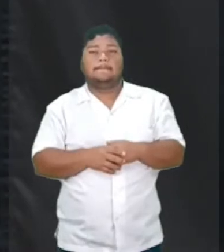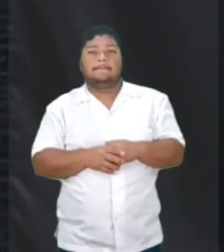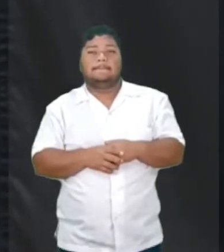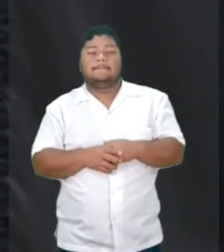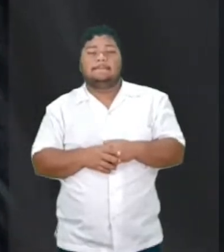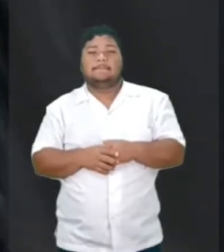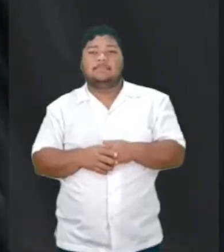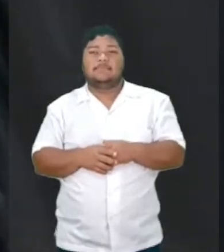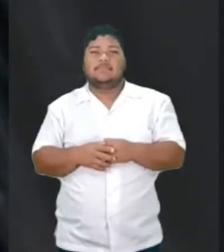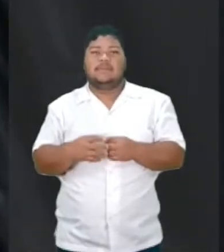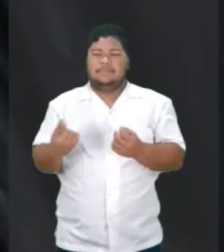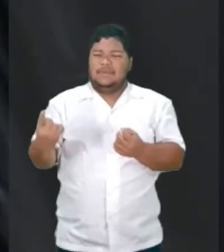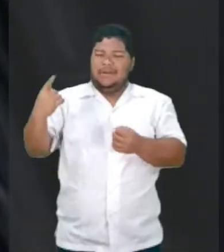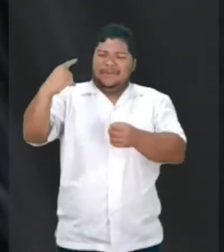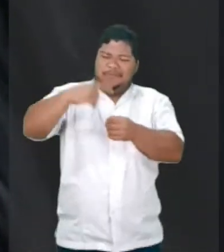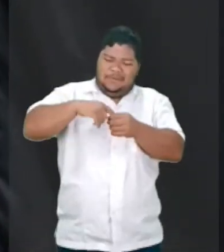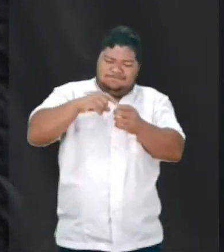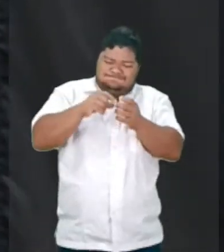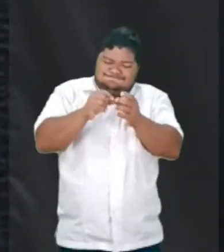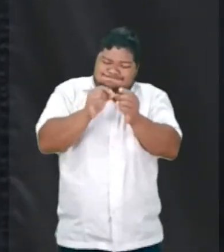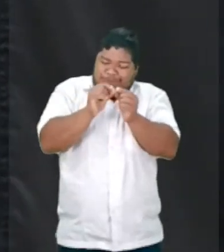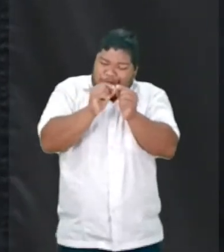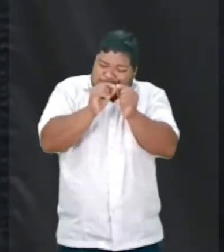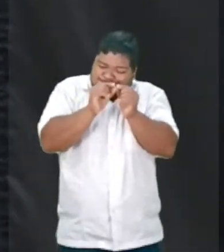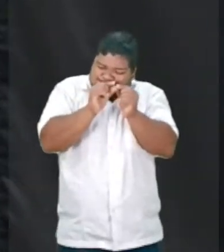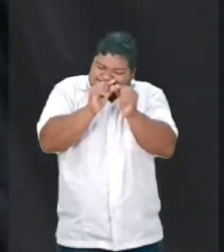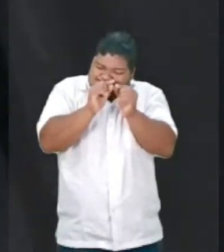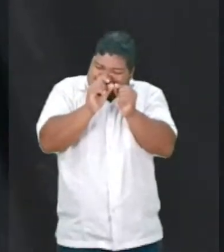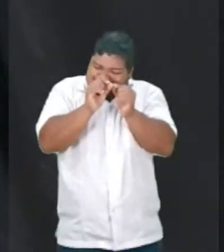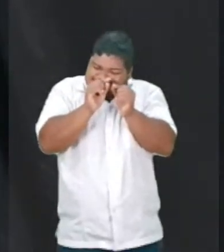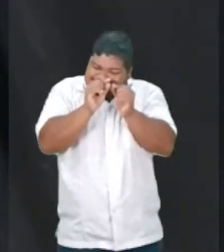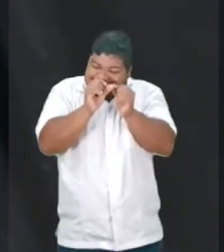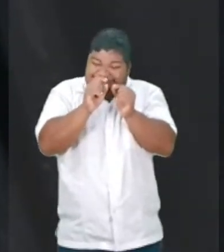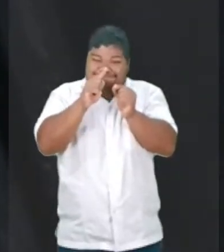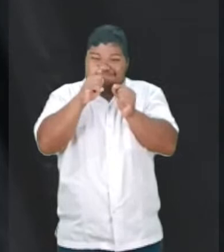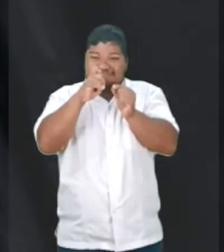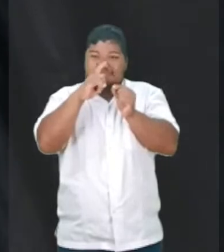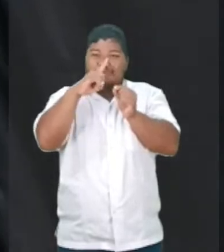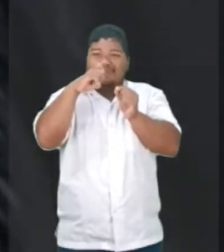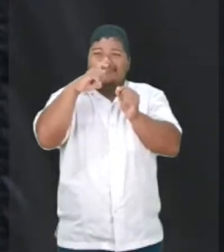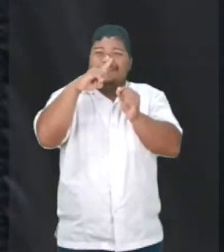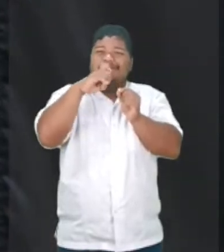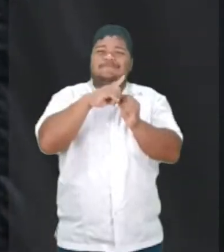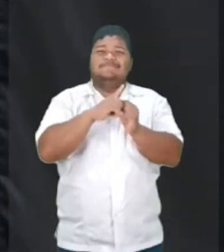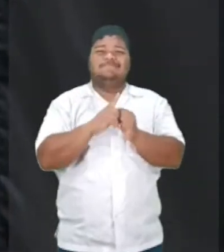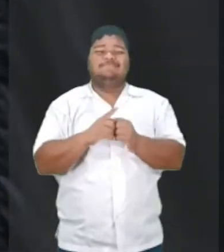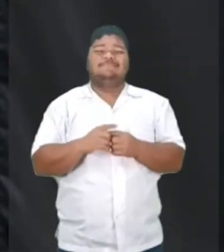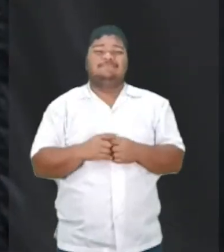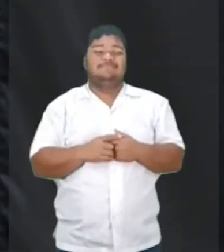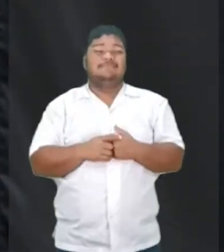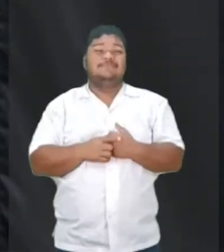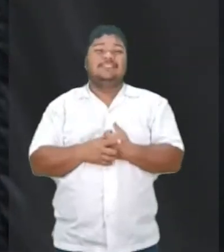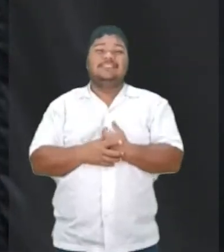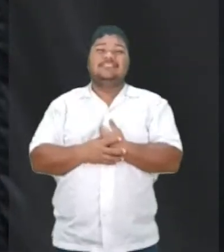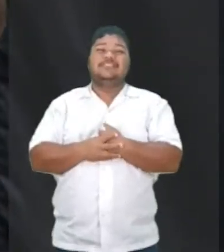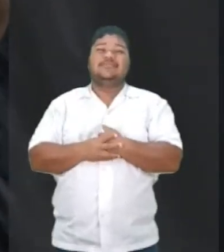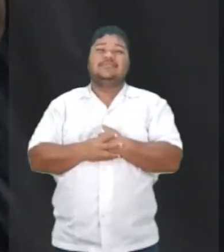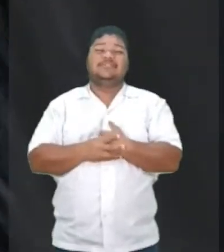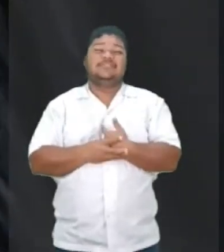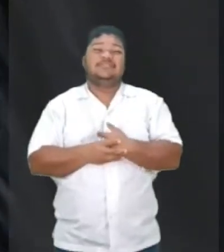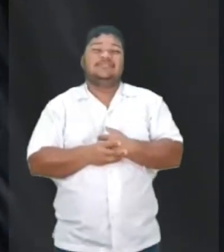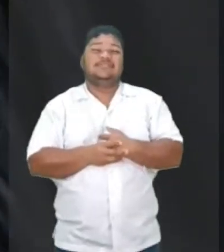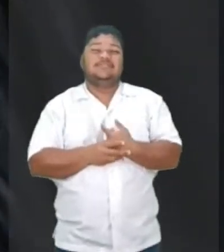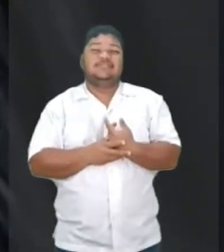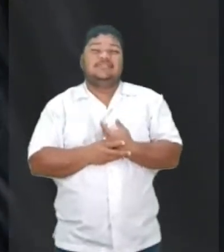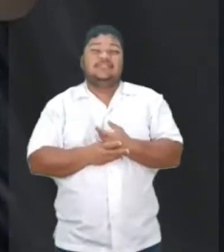da célula. E é a única organela que tem código genético, tem genoma. E qual é a